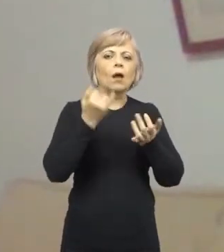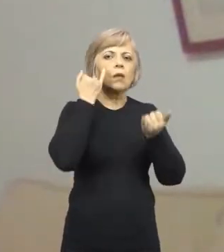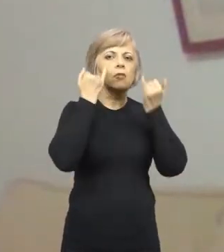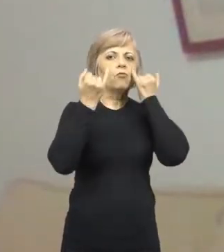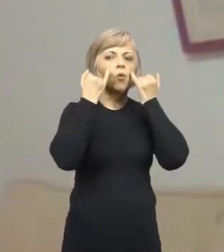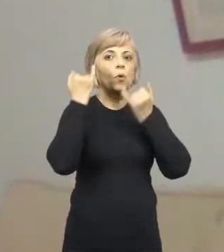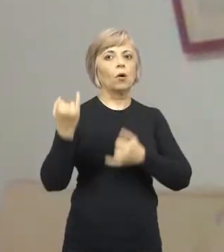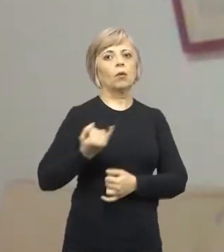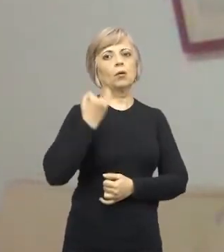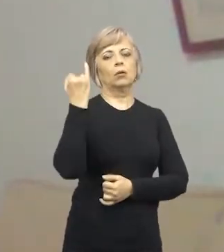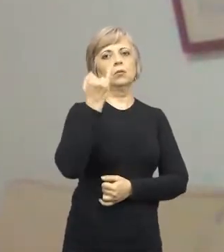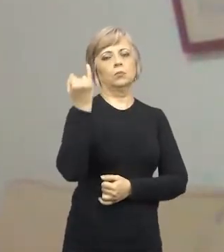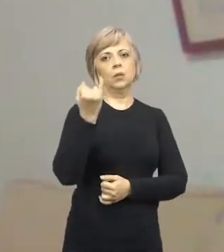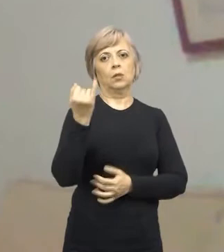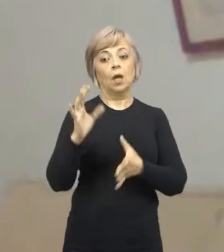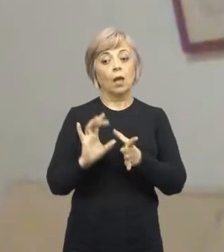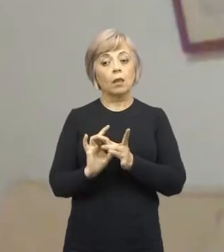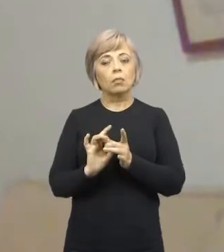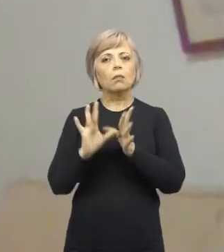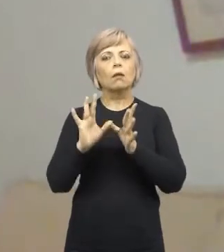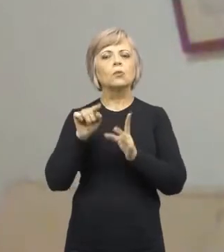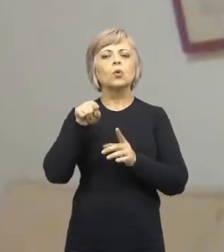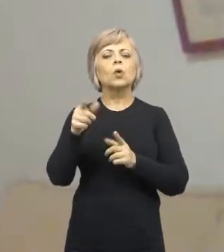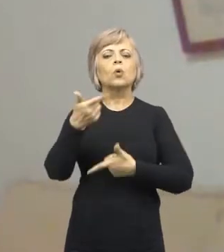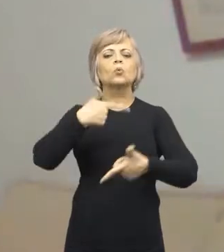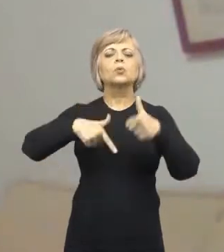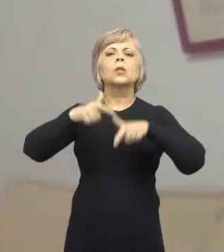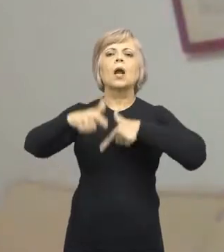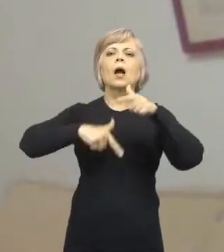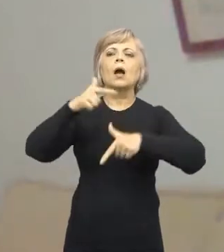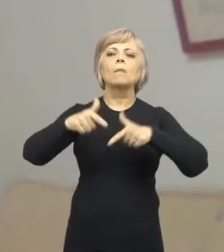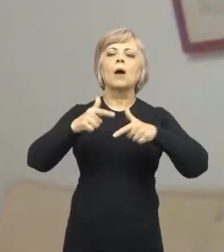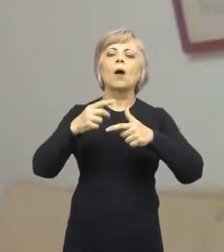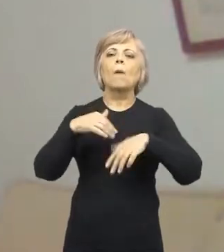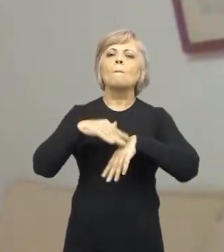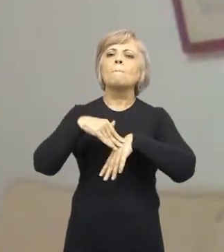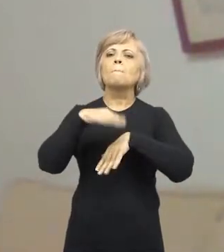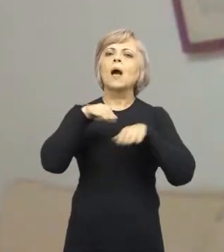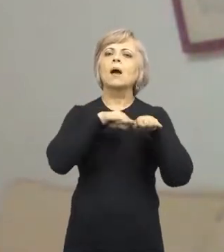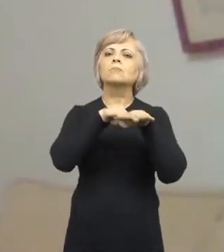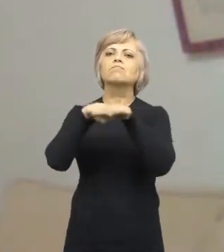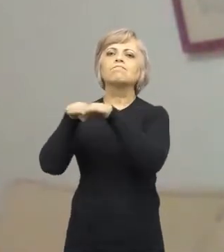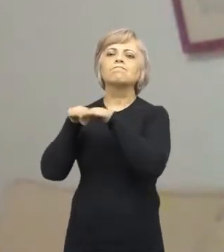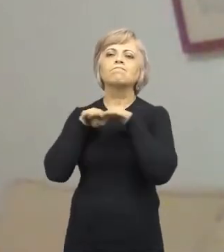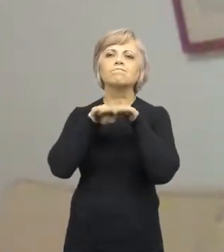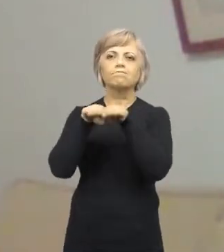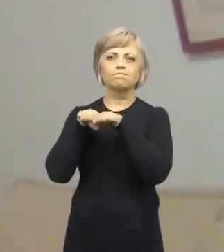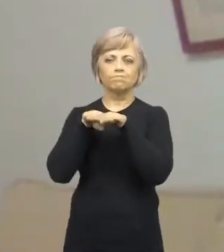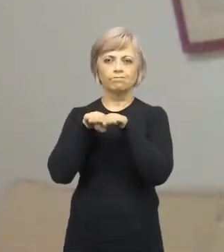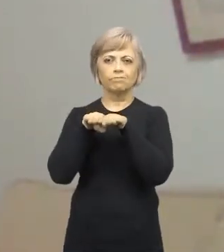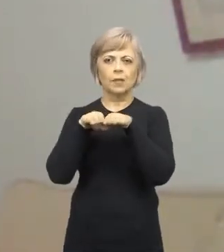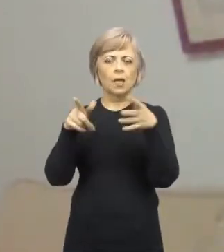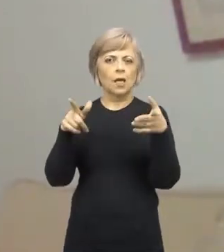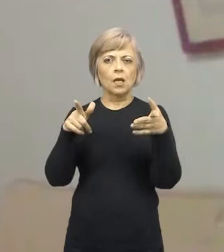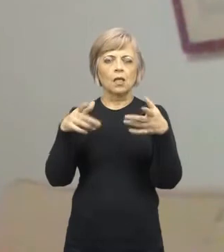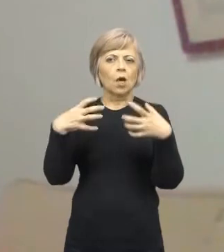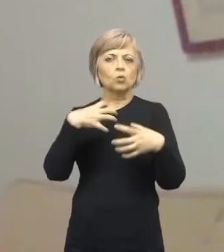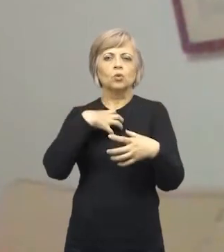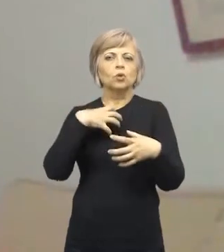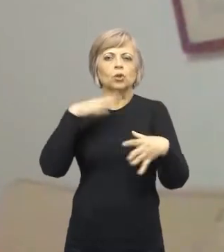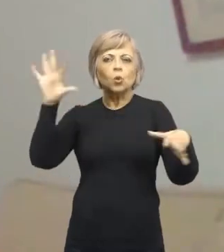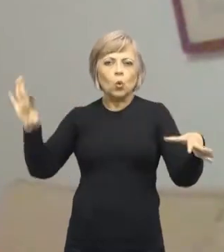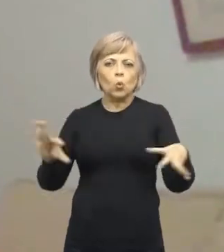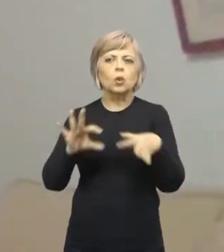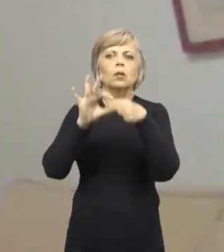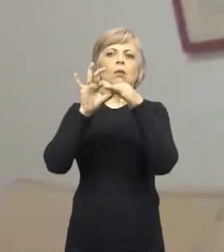relevantes e propicia uma atuação mais uniforme, traz um sentido de